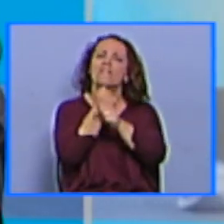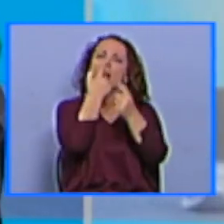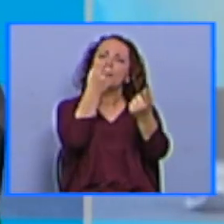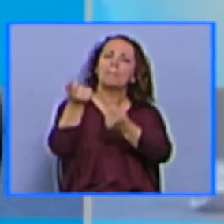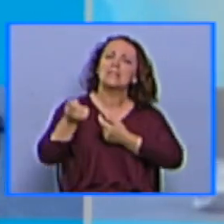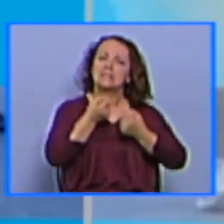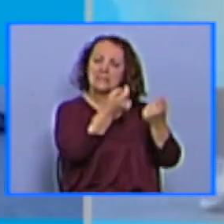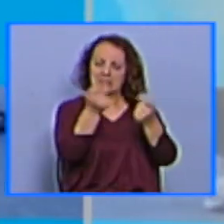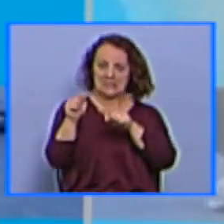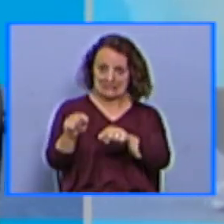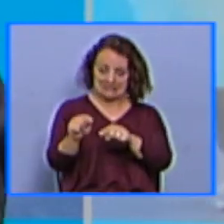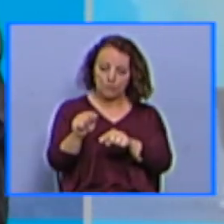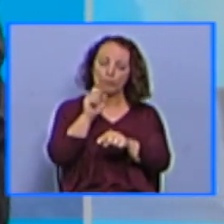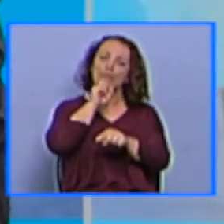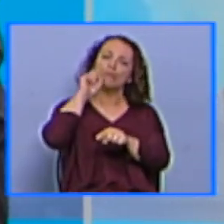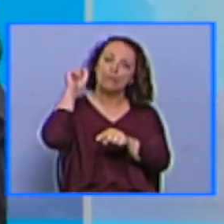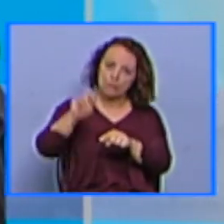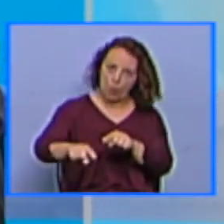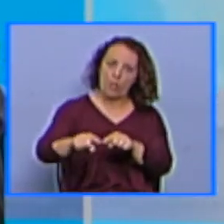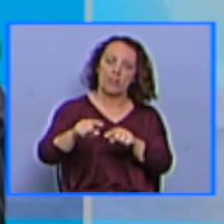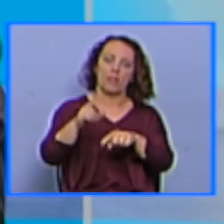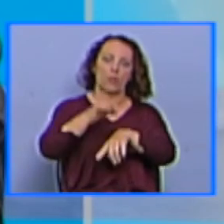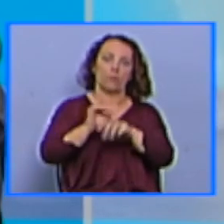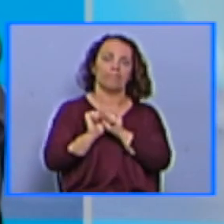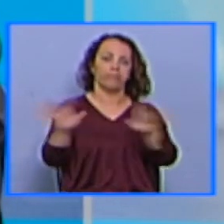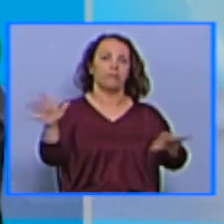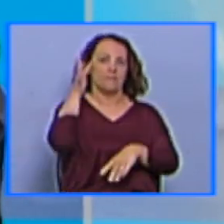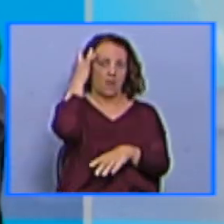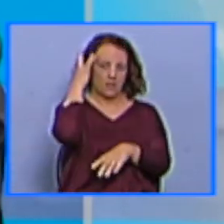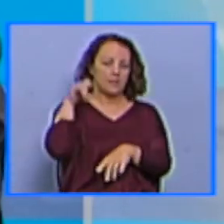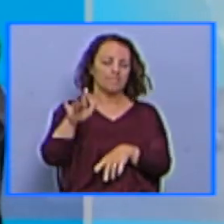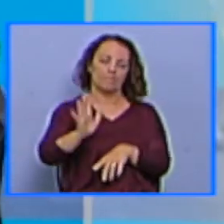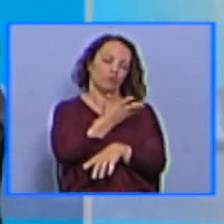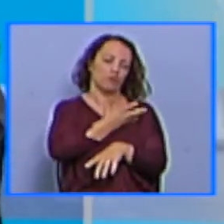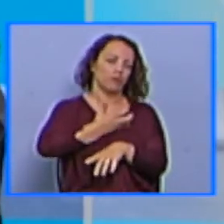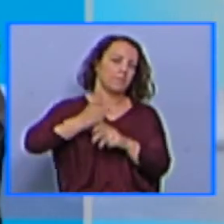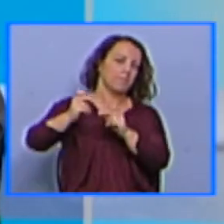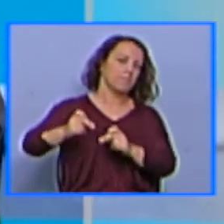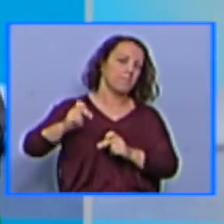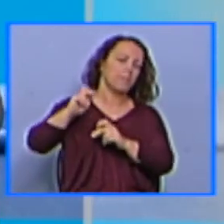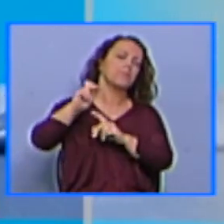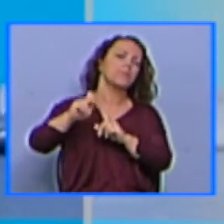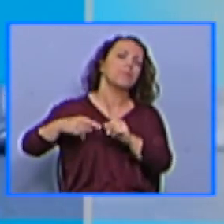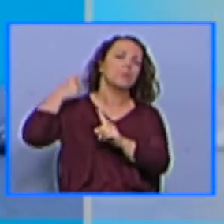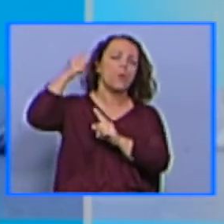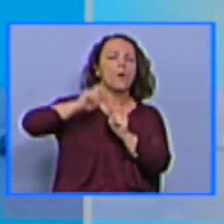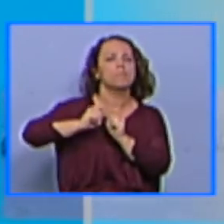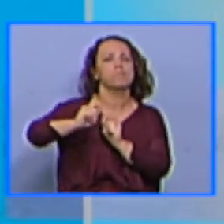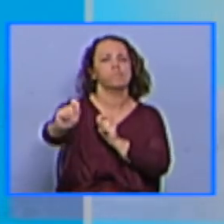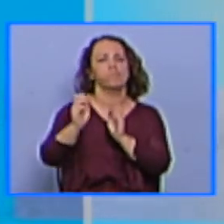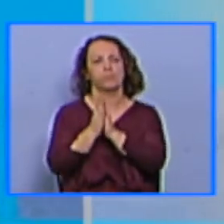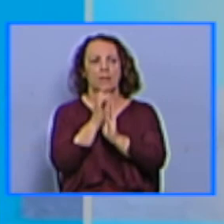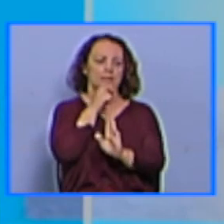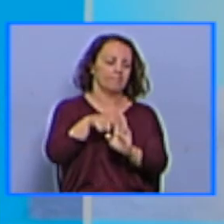são passíveis de forte propagação da epidemia, ficarão adiados para o próximo ano pastoral, enfim, quando for